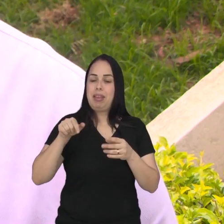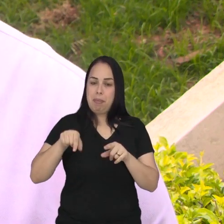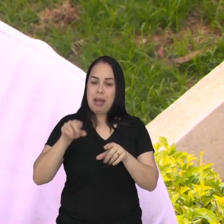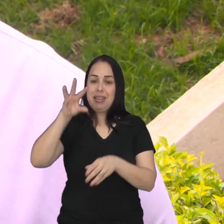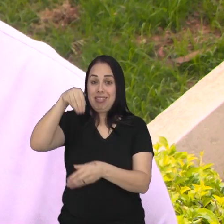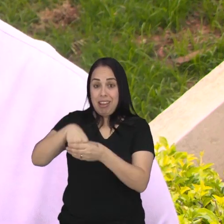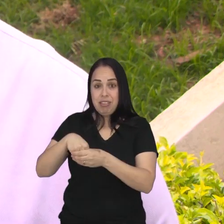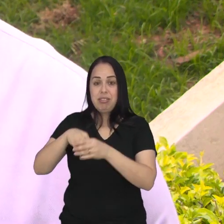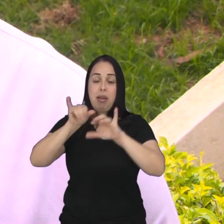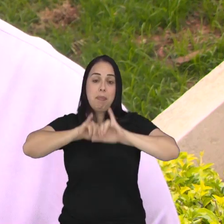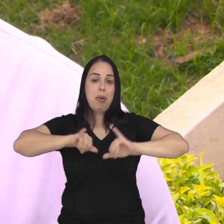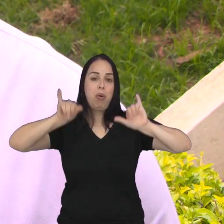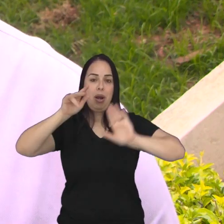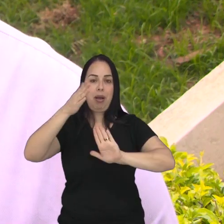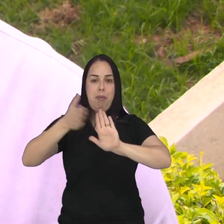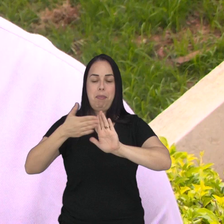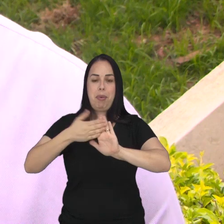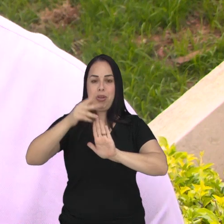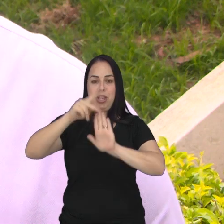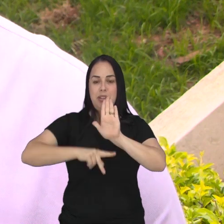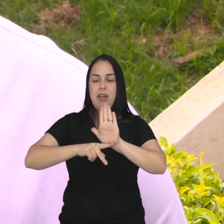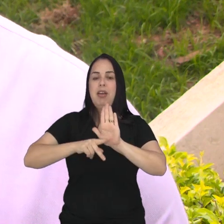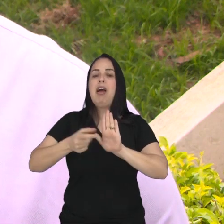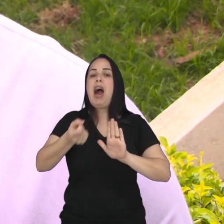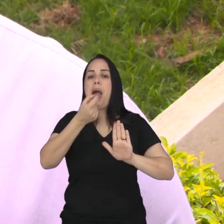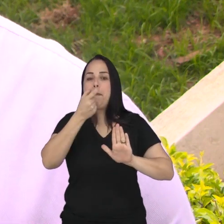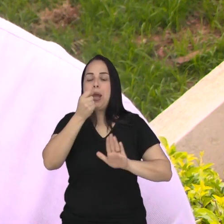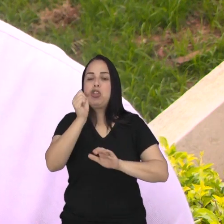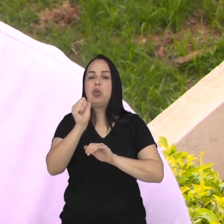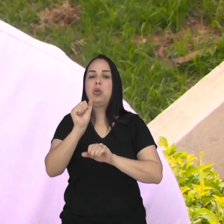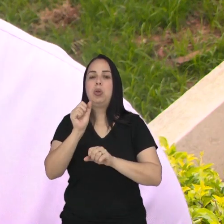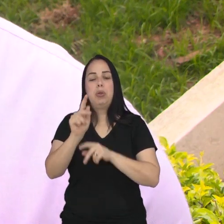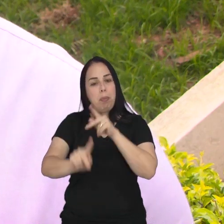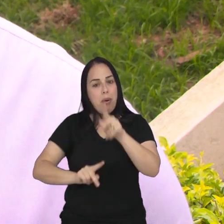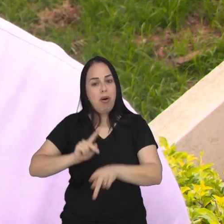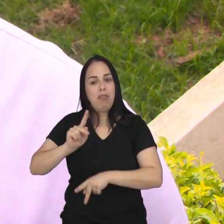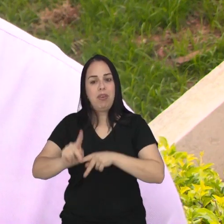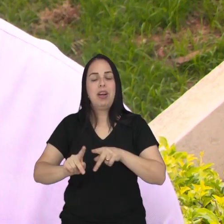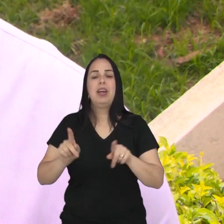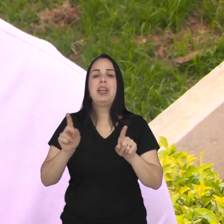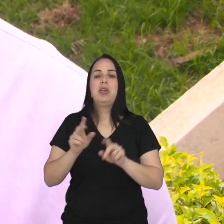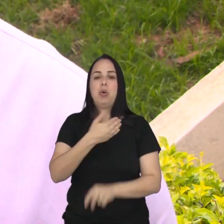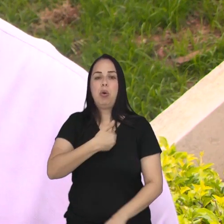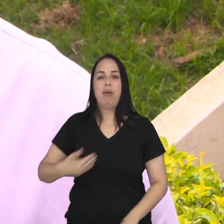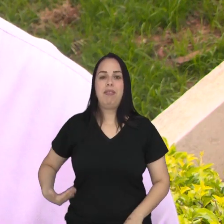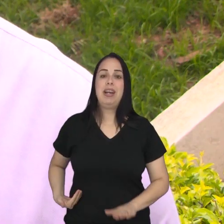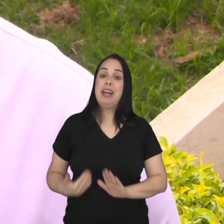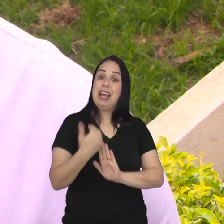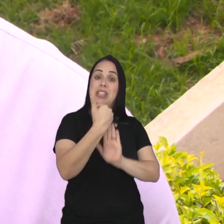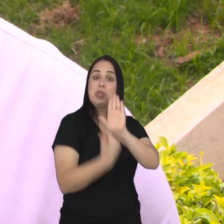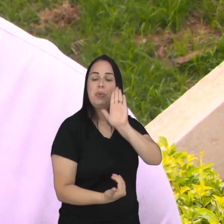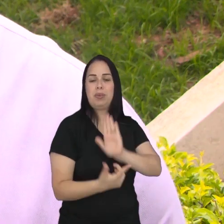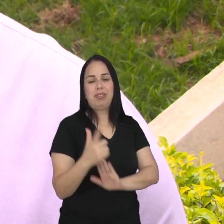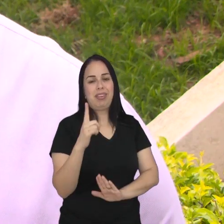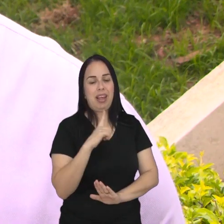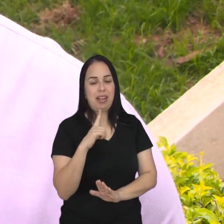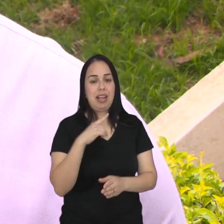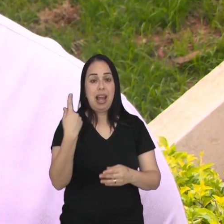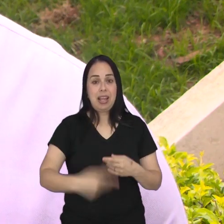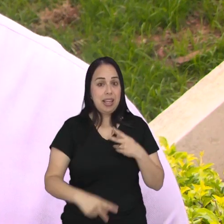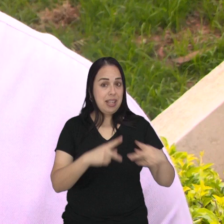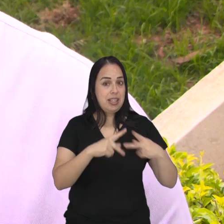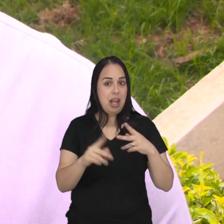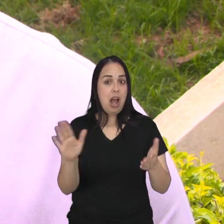os programas Aqui Tem Farmácia Popular, onde o medicamento também é entregue ao paciente, subsidiado pelo governo federal.